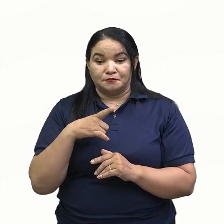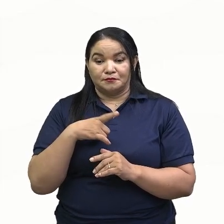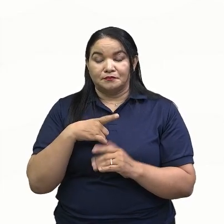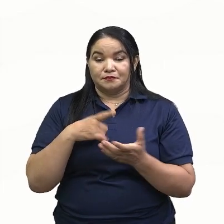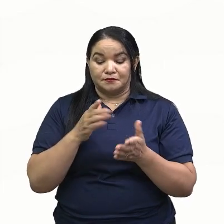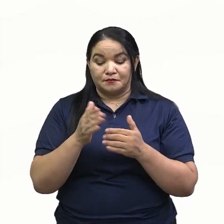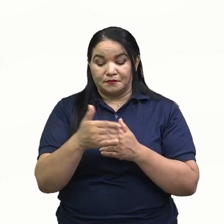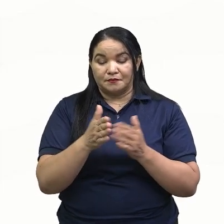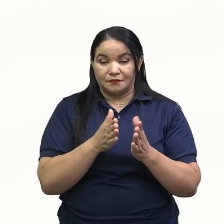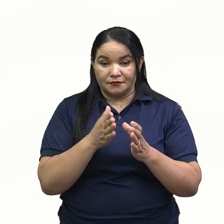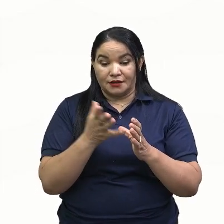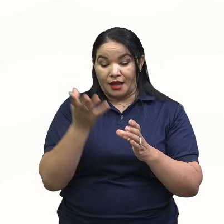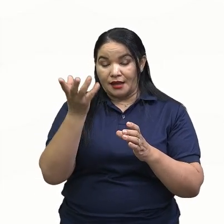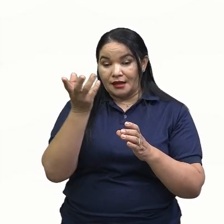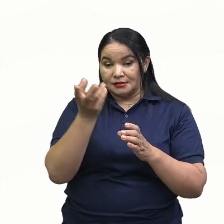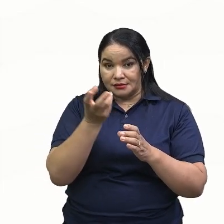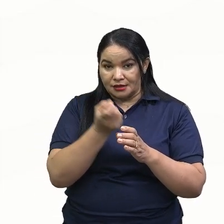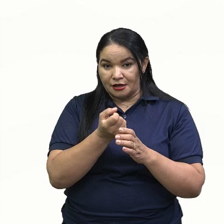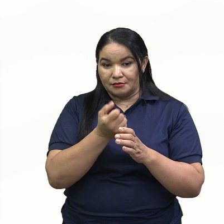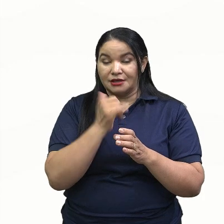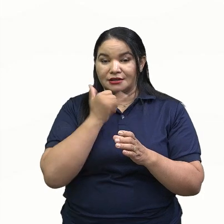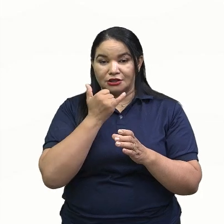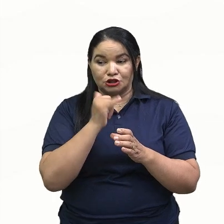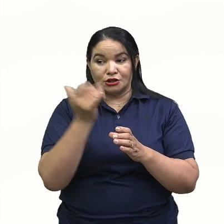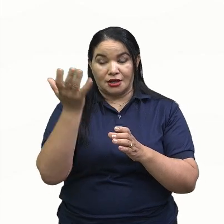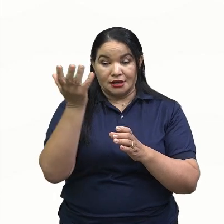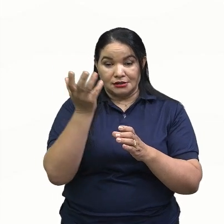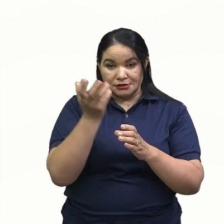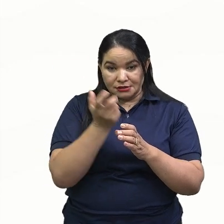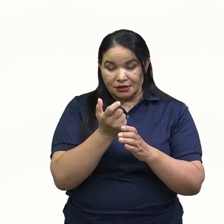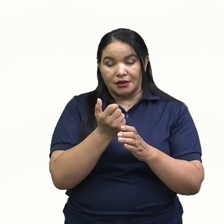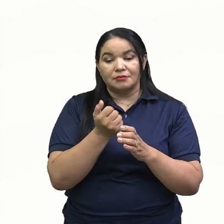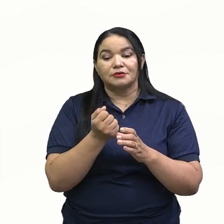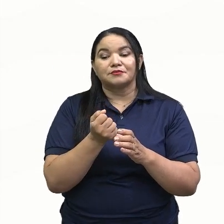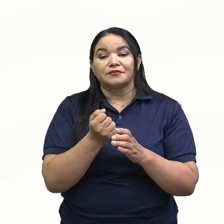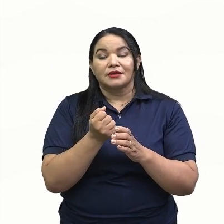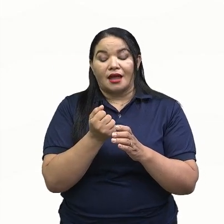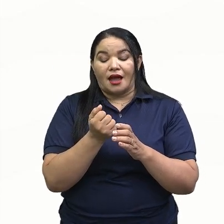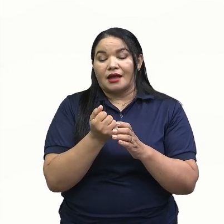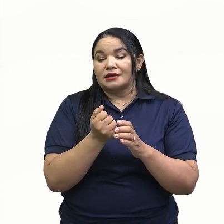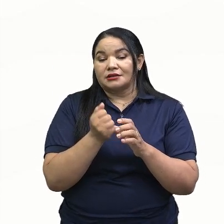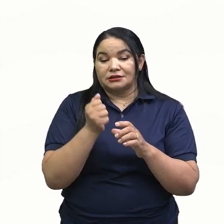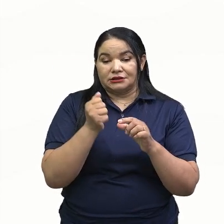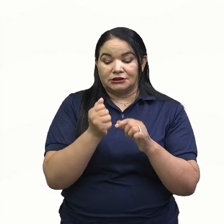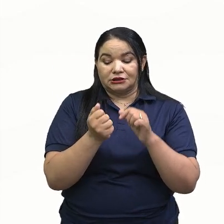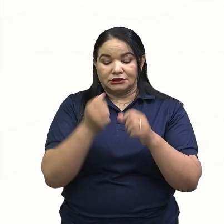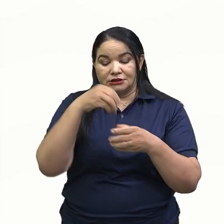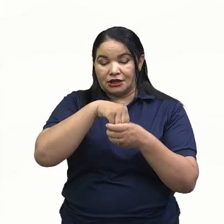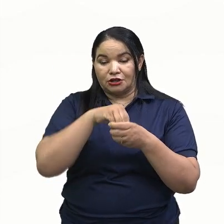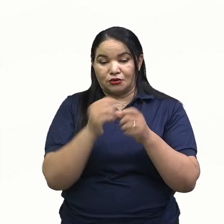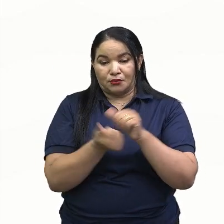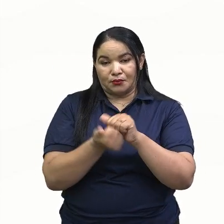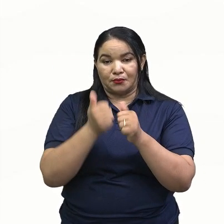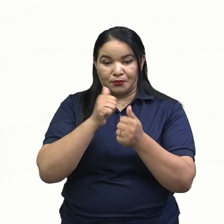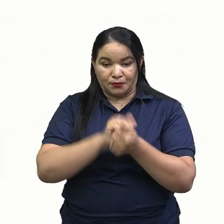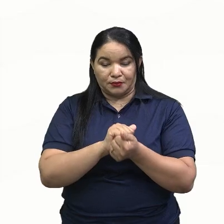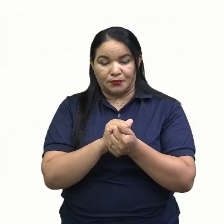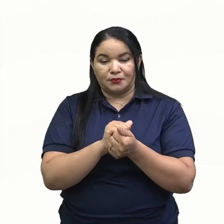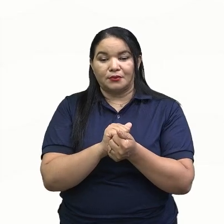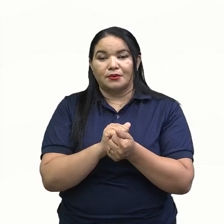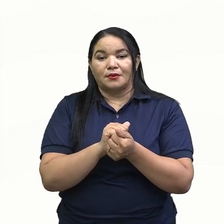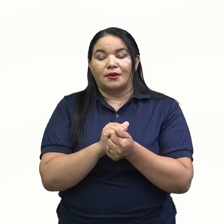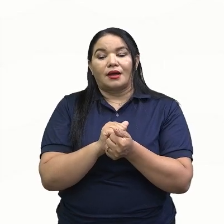recebe e vai ocorrer o quê? Que ele vai transformar essa energia elétrica,